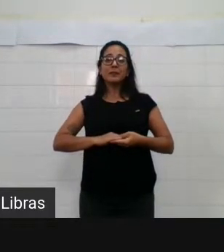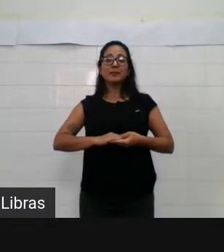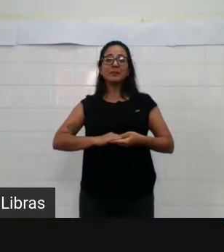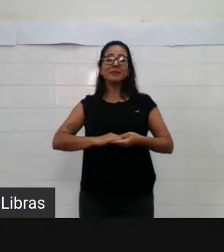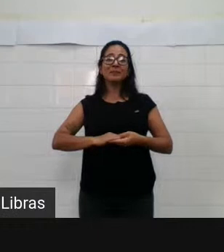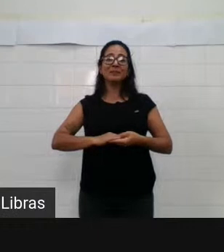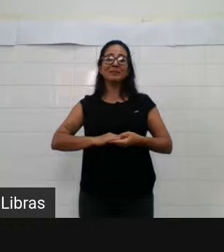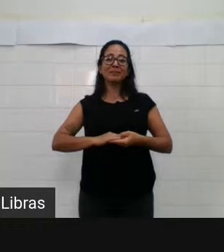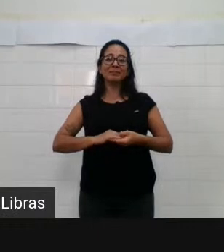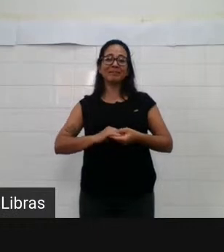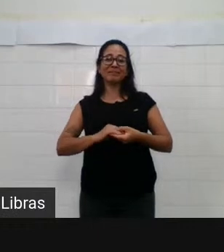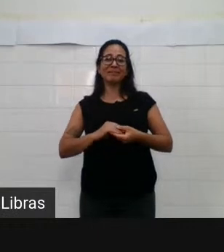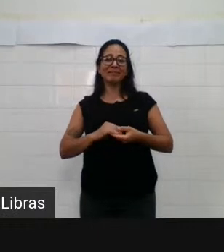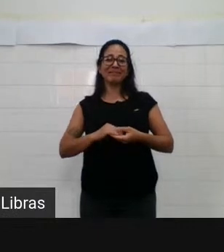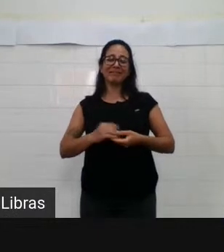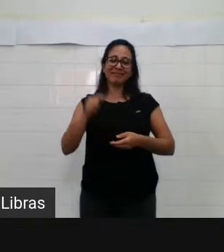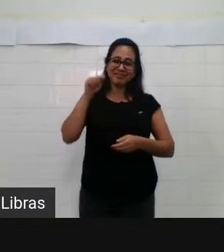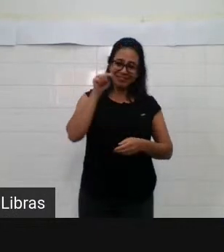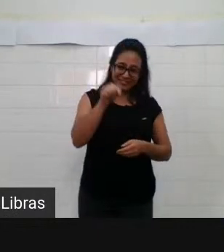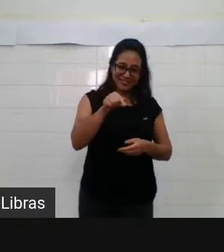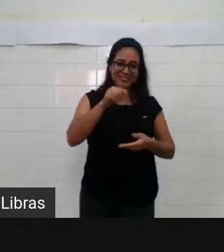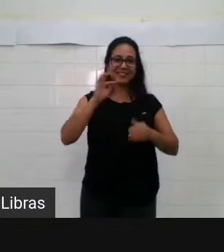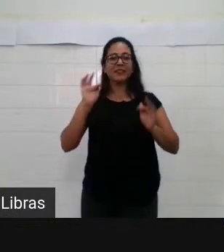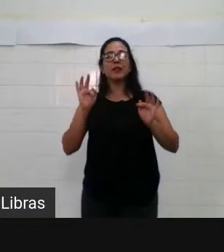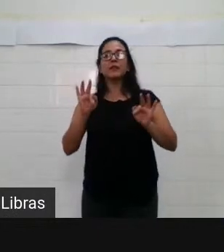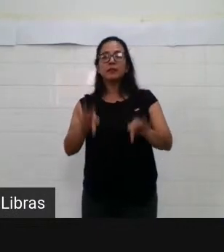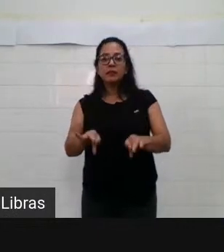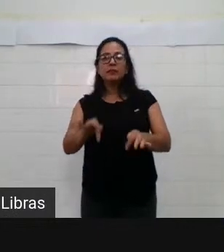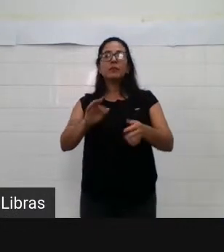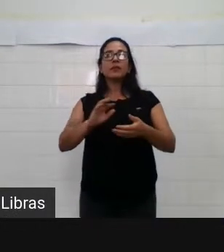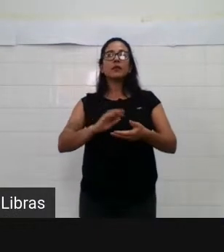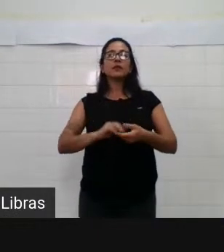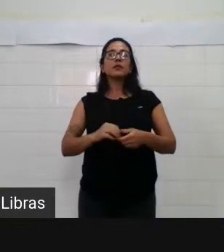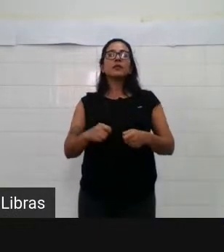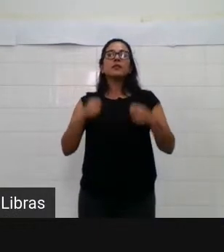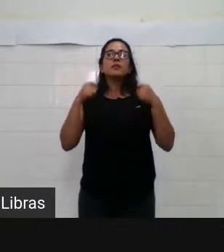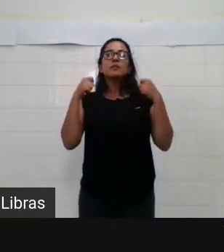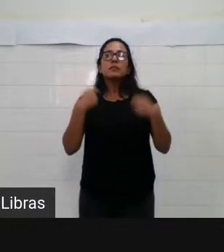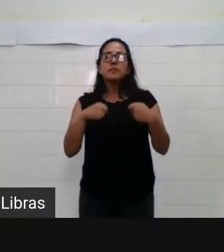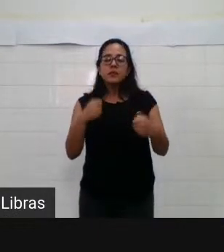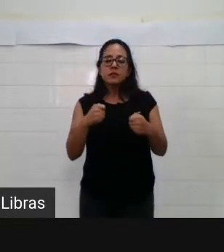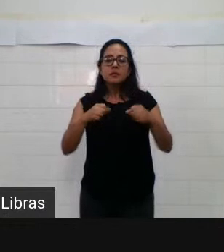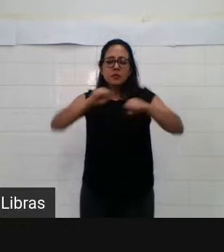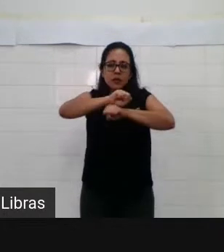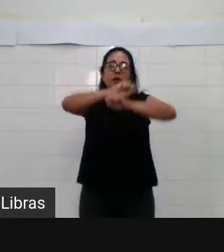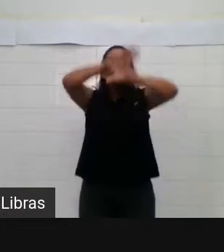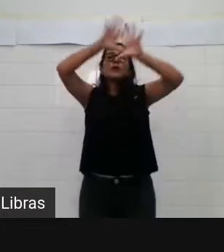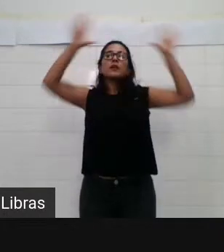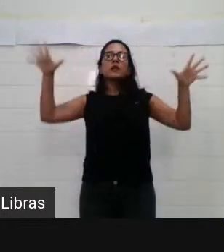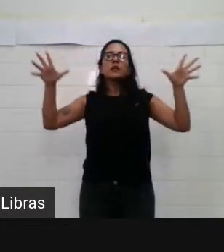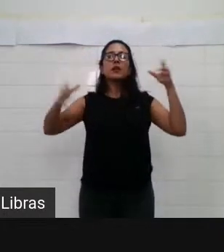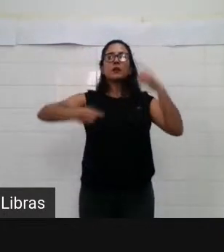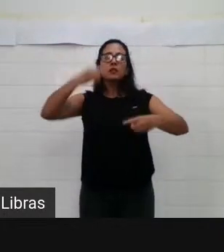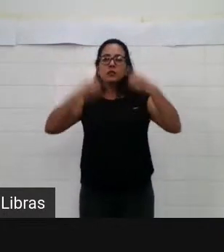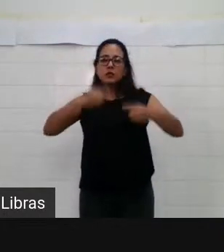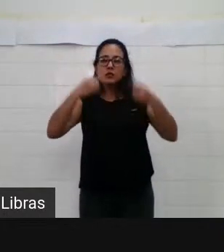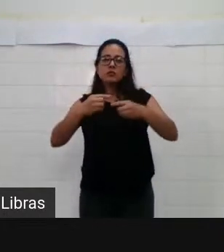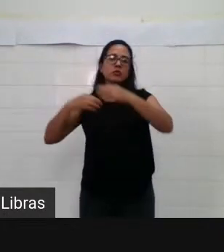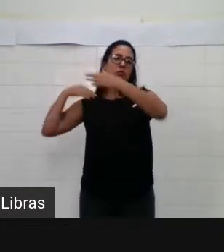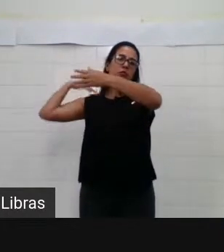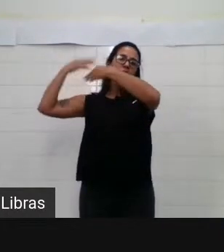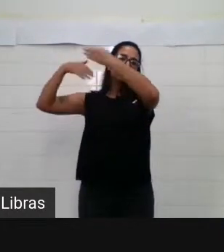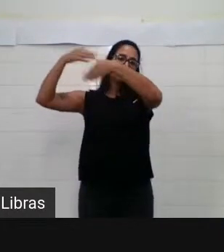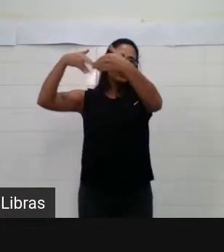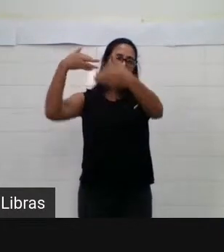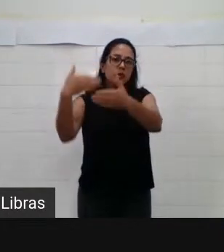esse ponto crucial, quer dizer, explicitar e discutir a trajetória de afro-brasileiros. Isso